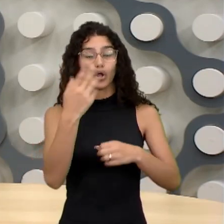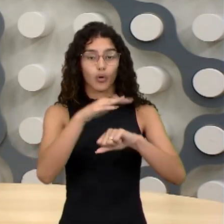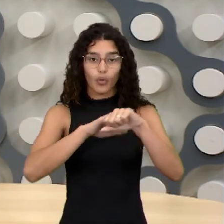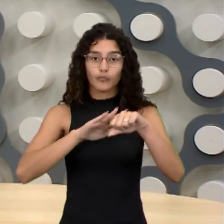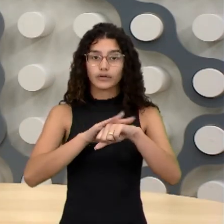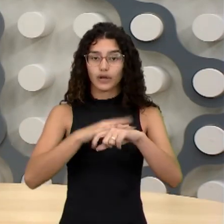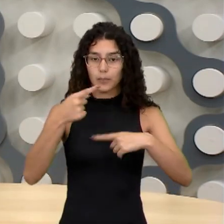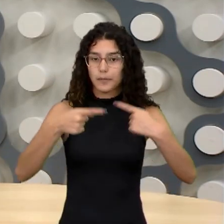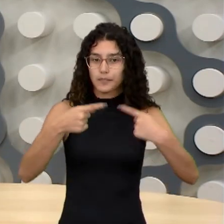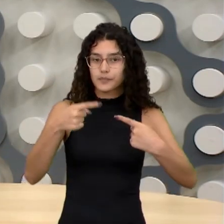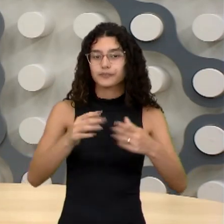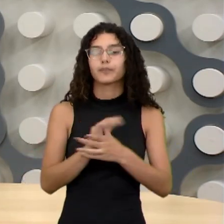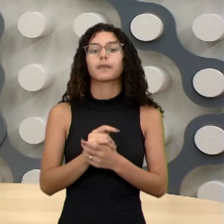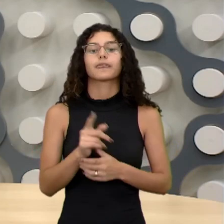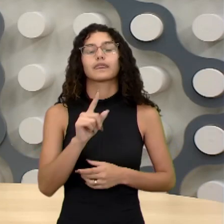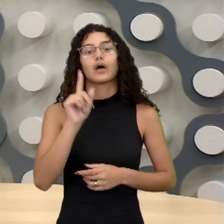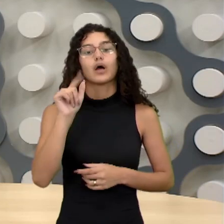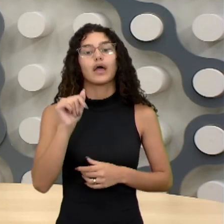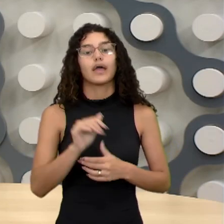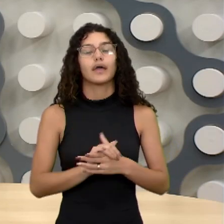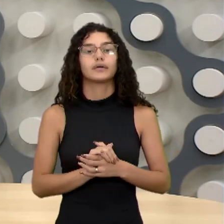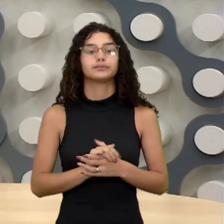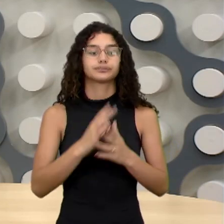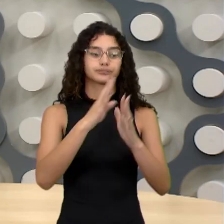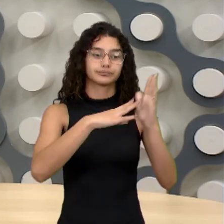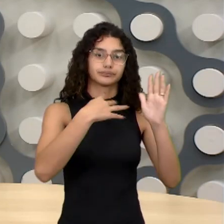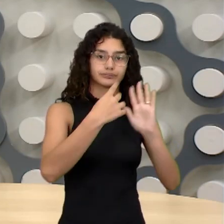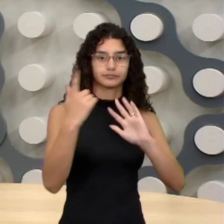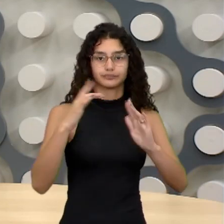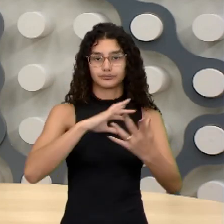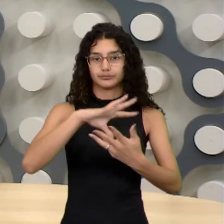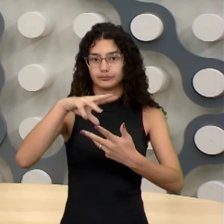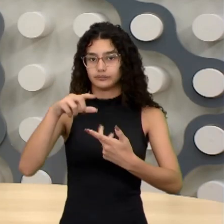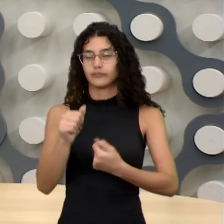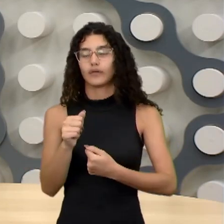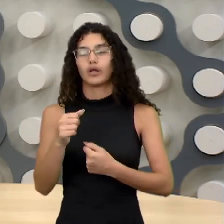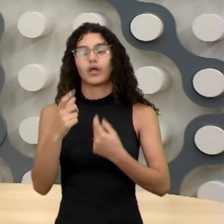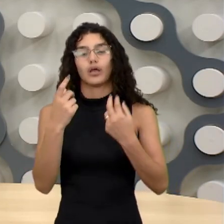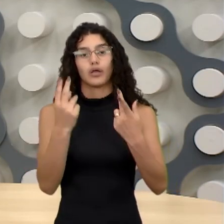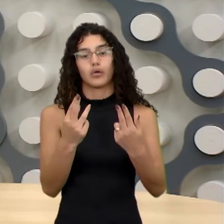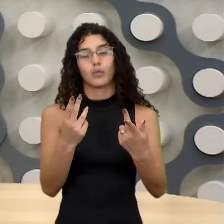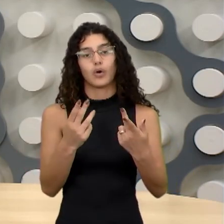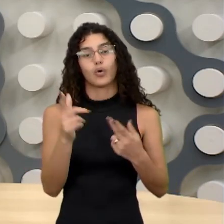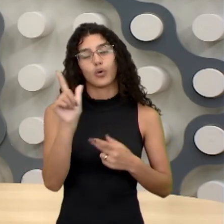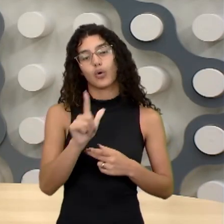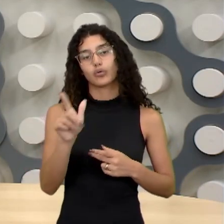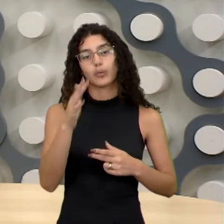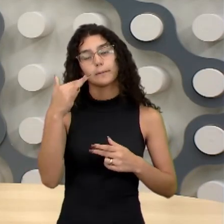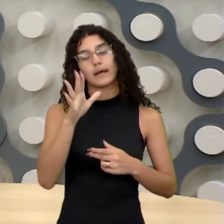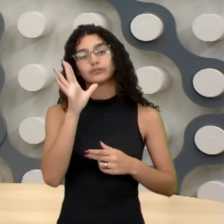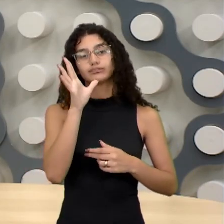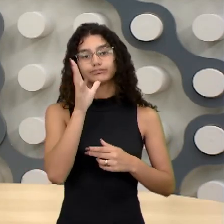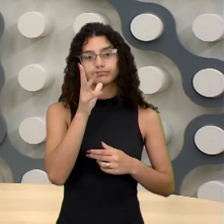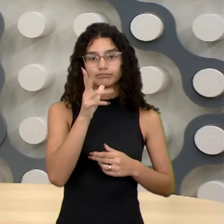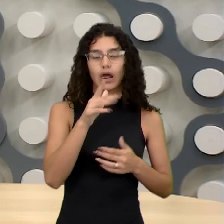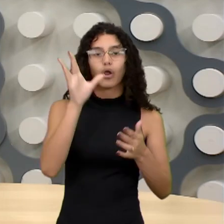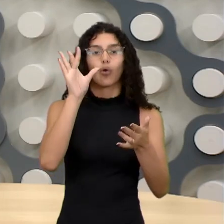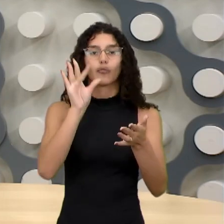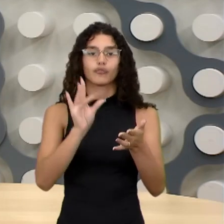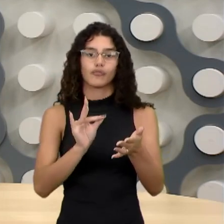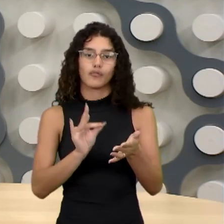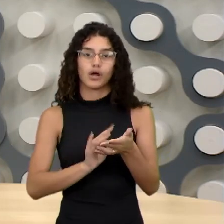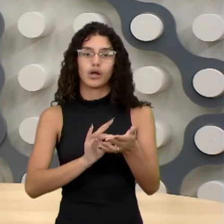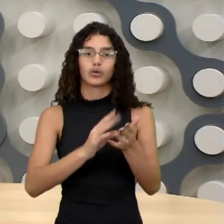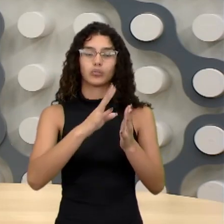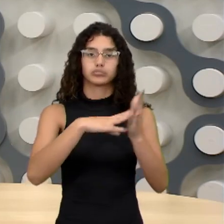isso. Então, não é a escala do tempo geológico, né, da mesma coisa, logicamente mais lento, do fato aí da escala